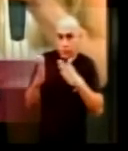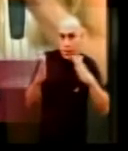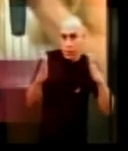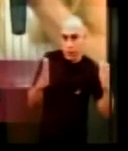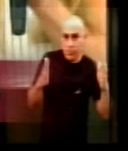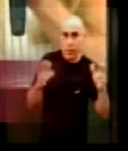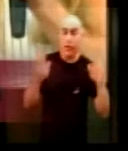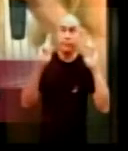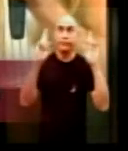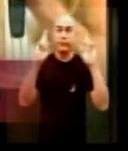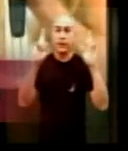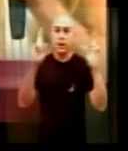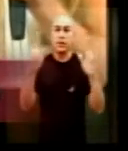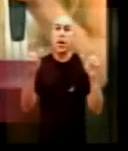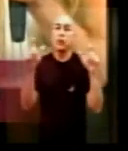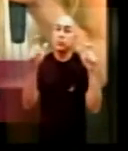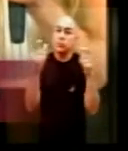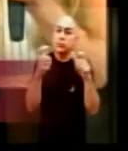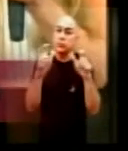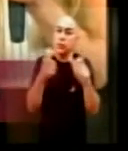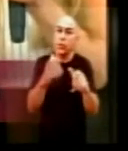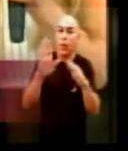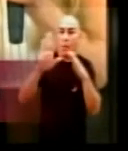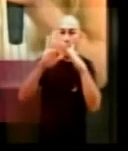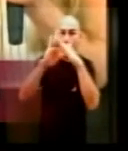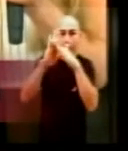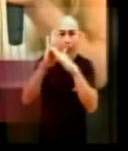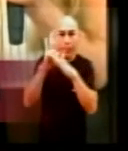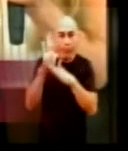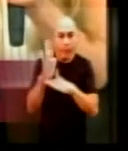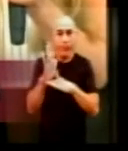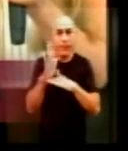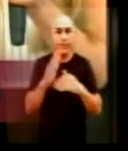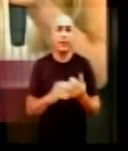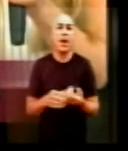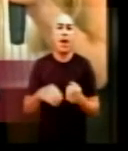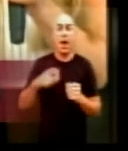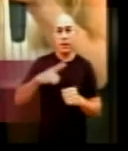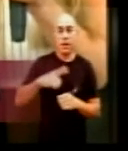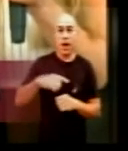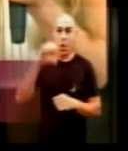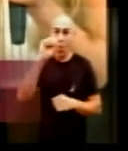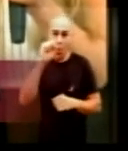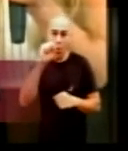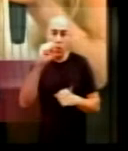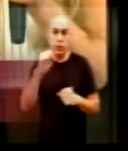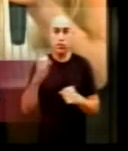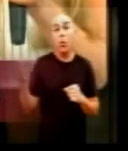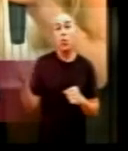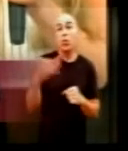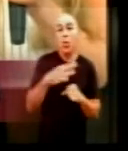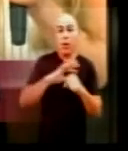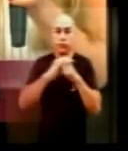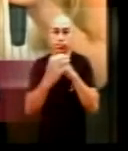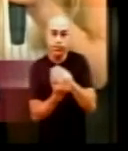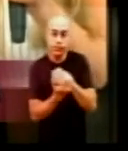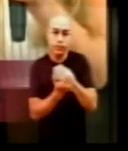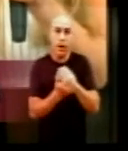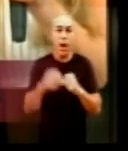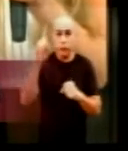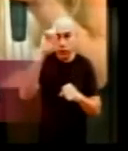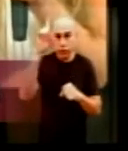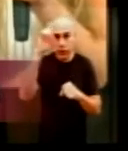a Deus, ela teve uma queda, e aí com essa queda, no momento, nós estamos com 8 novos casos de Covid internados por